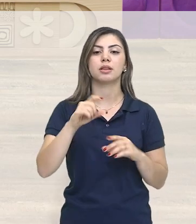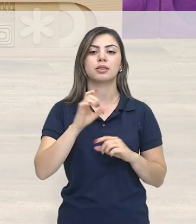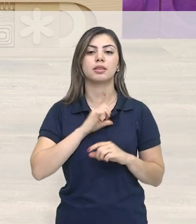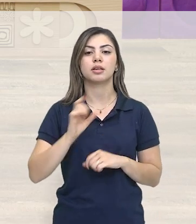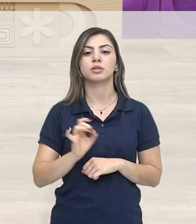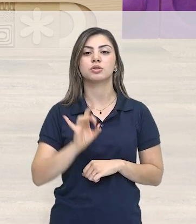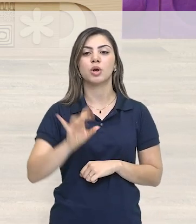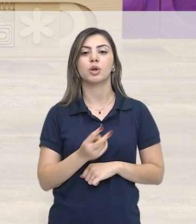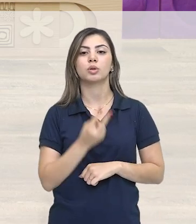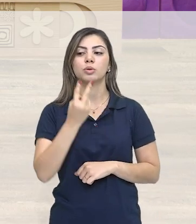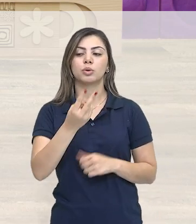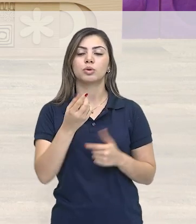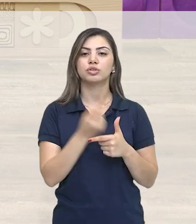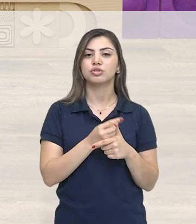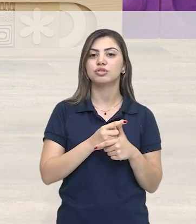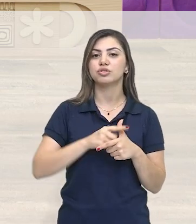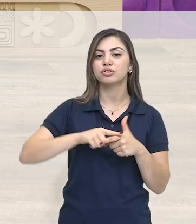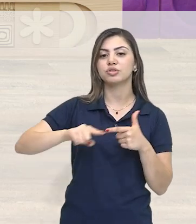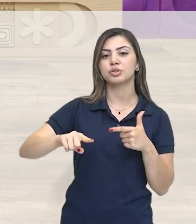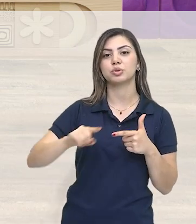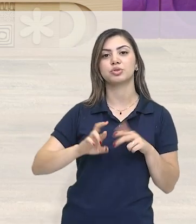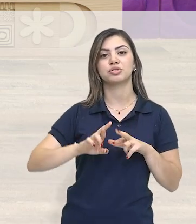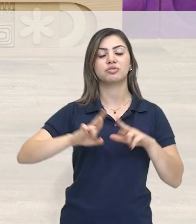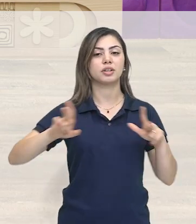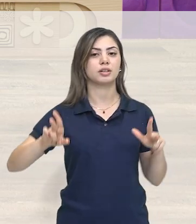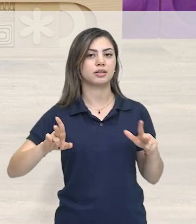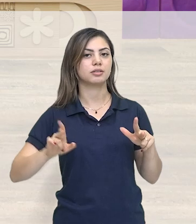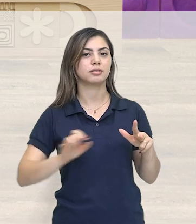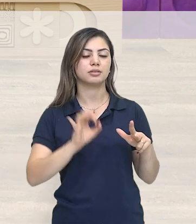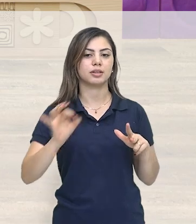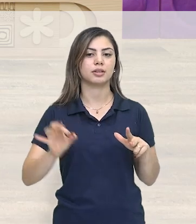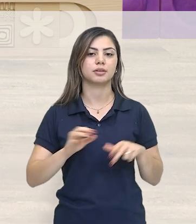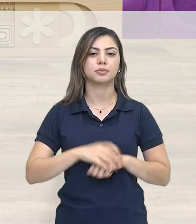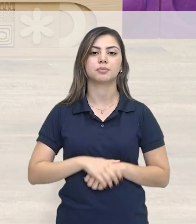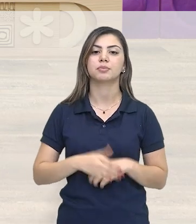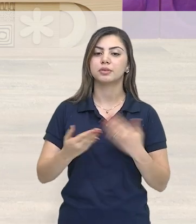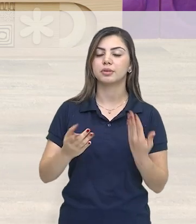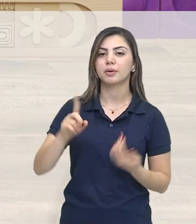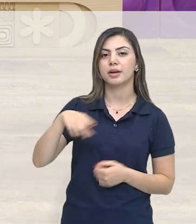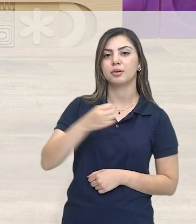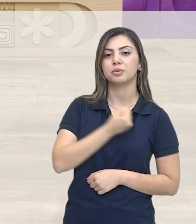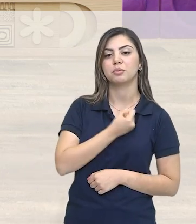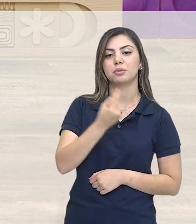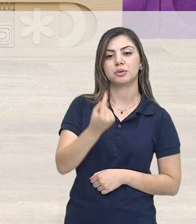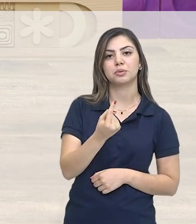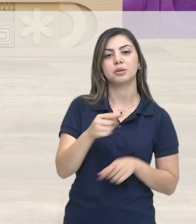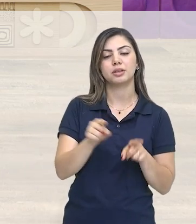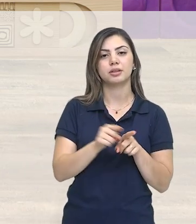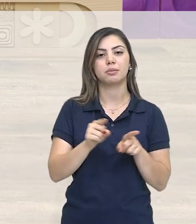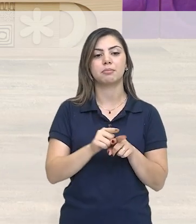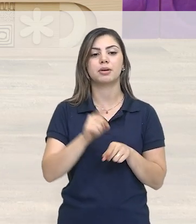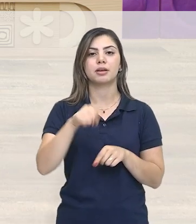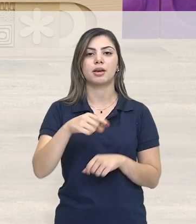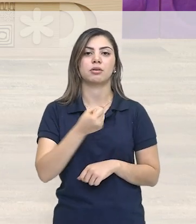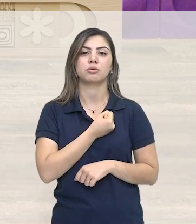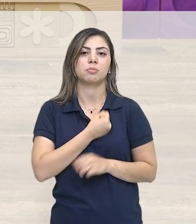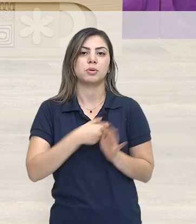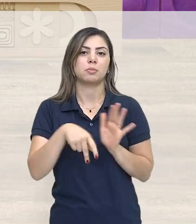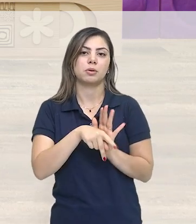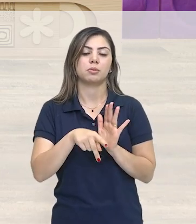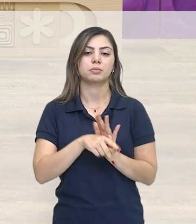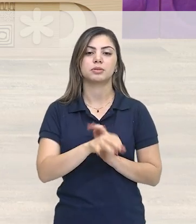somente dois divisores distintos, dois divisores diferentes, que é o número 1 e ele mesmo. Então,